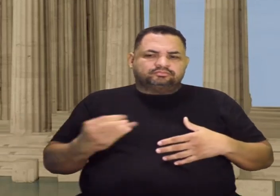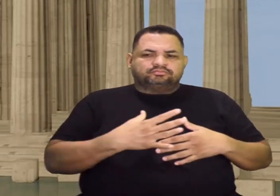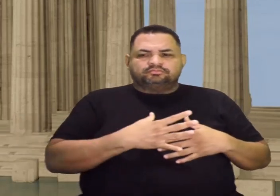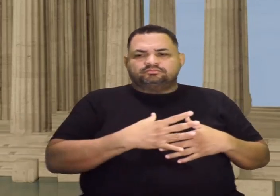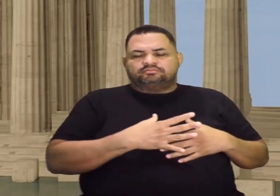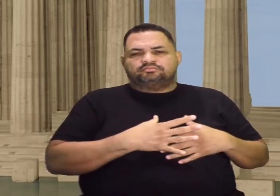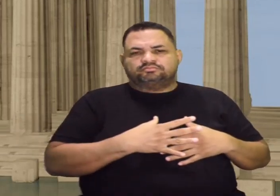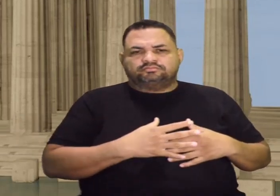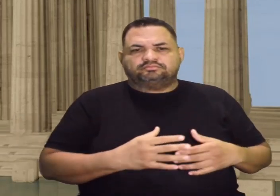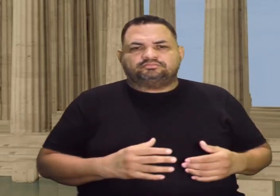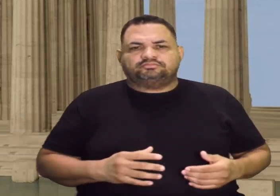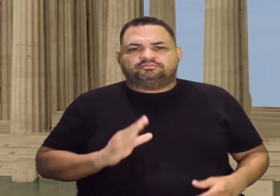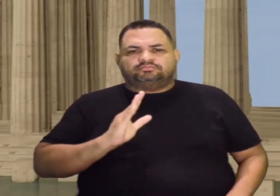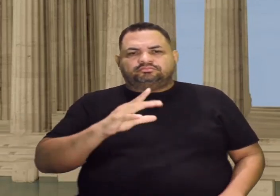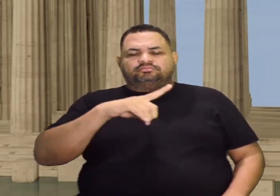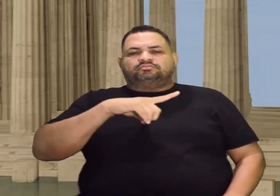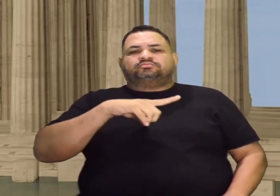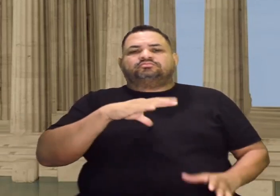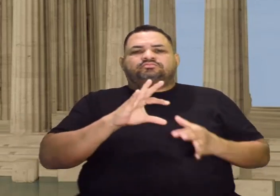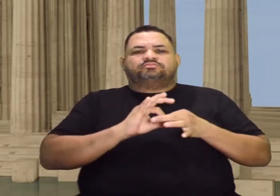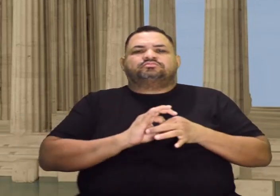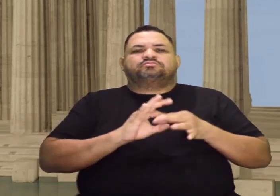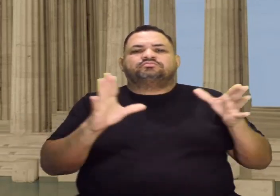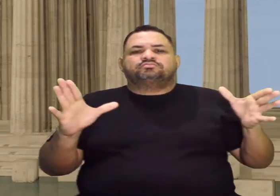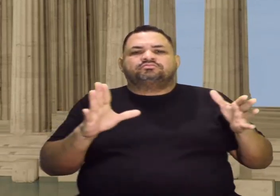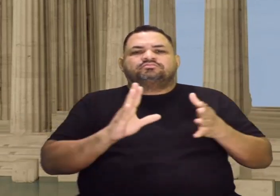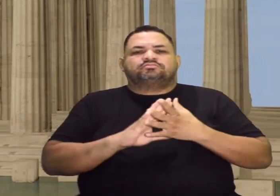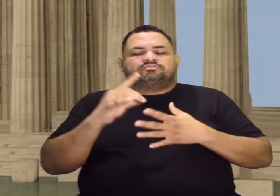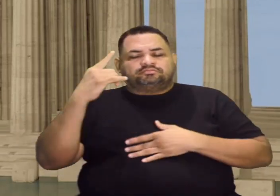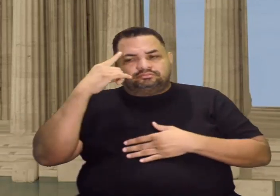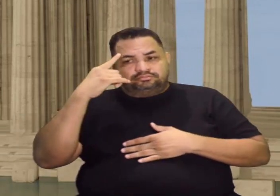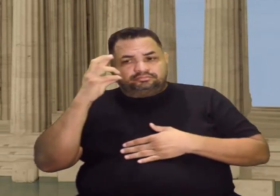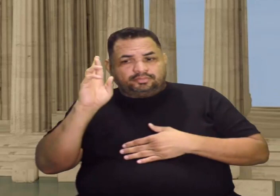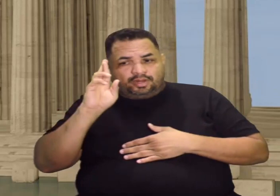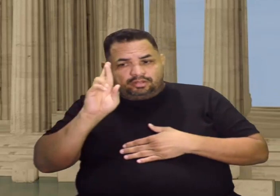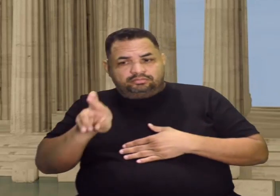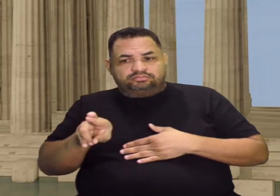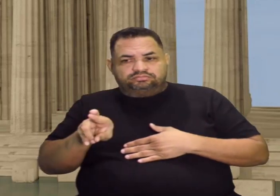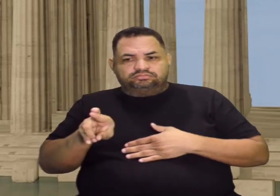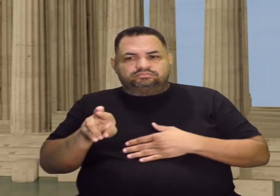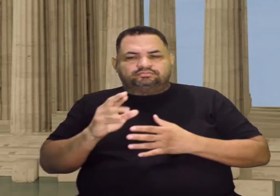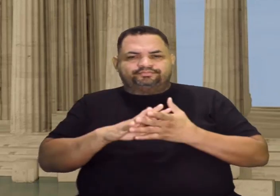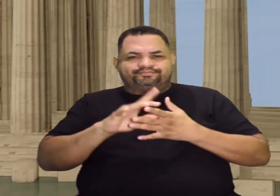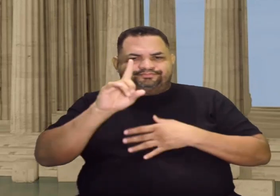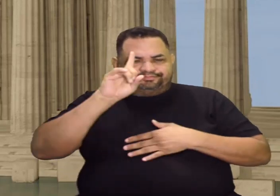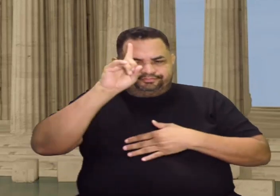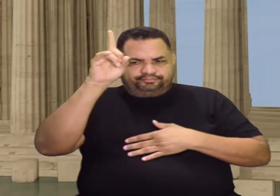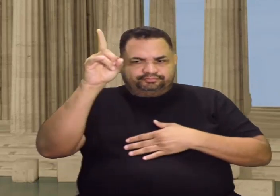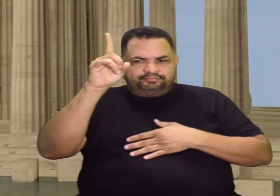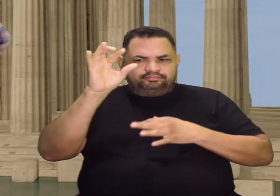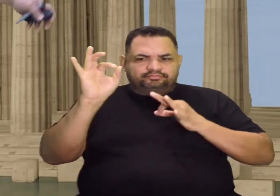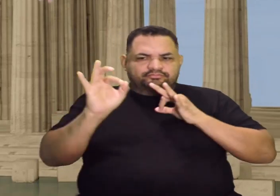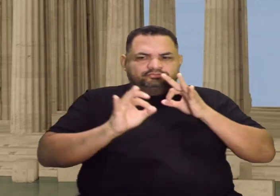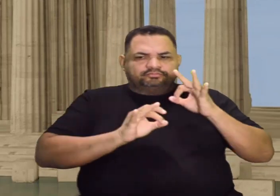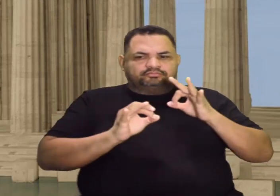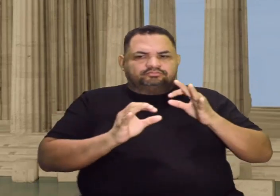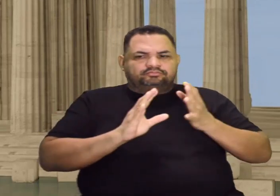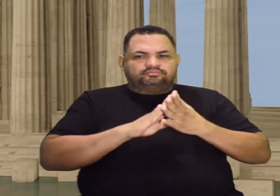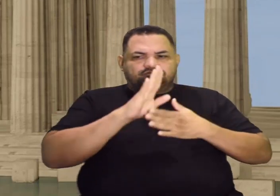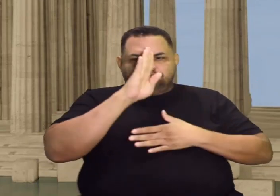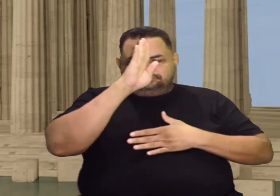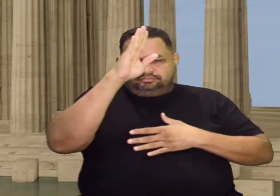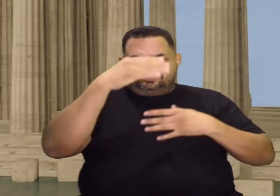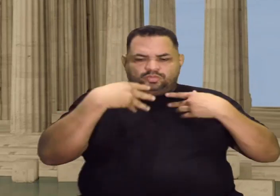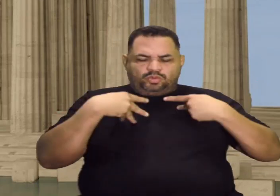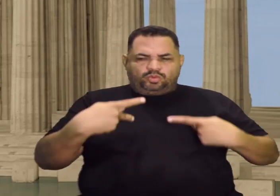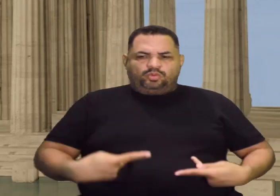moderna, ele já tinha mais liberdade ativa da razão humana, ou seja, o ideal deles era o centro, o ser